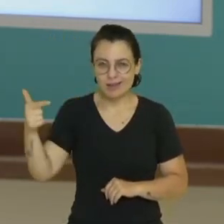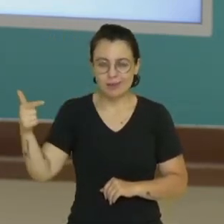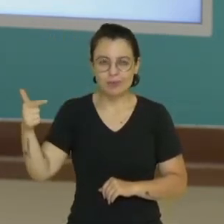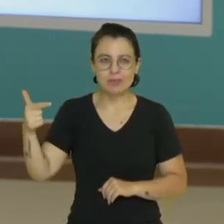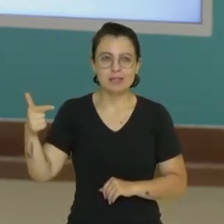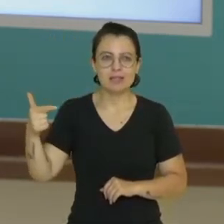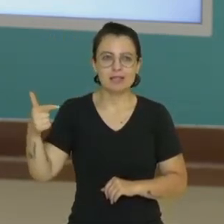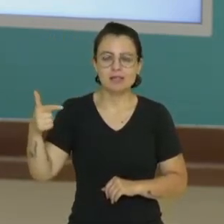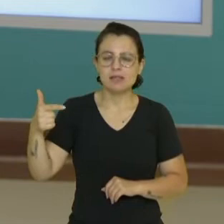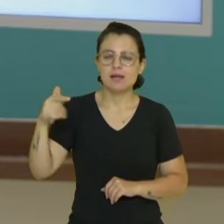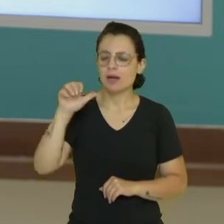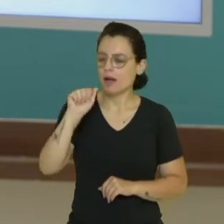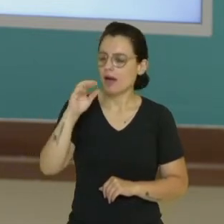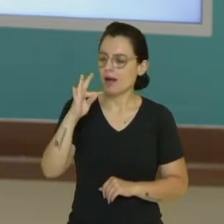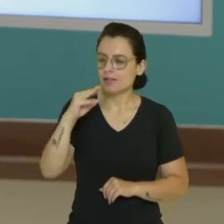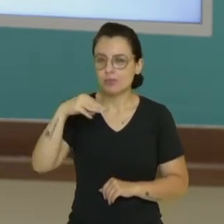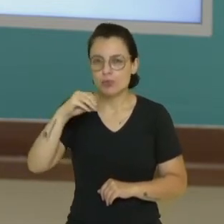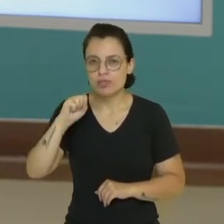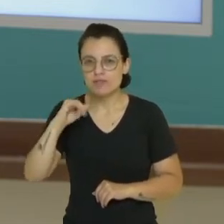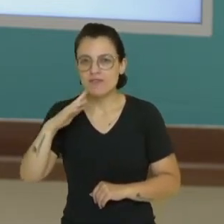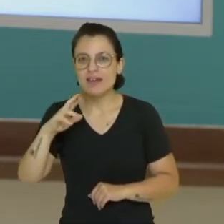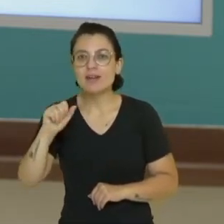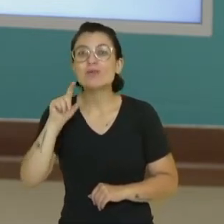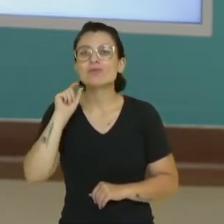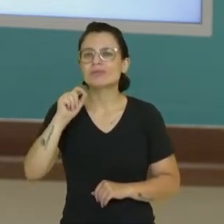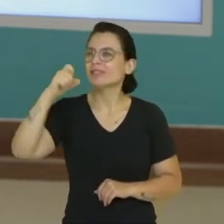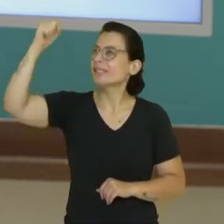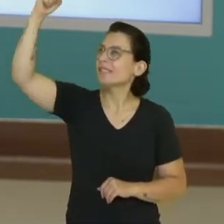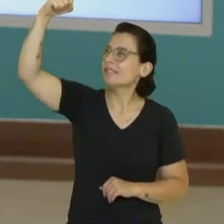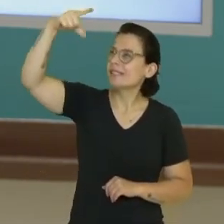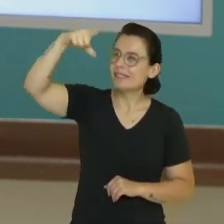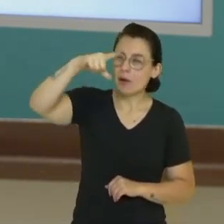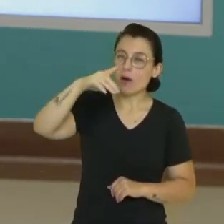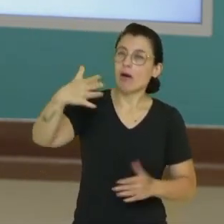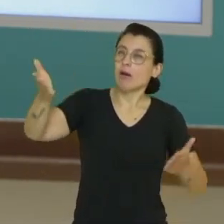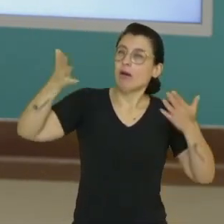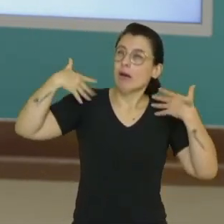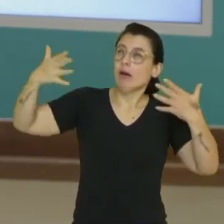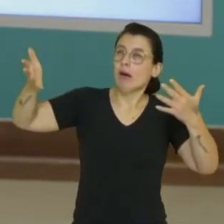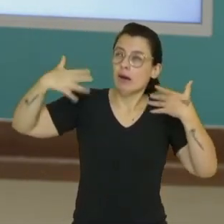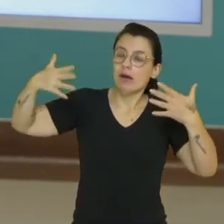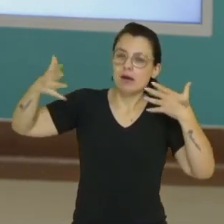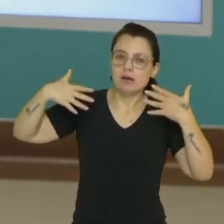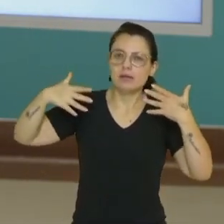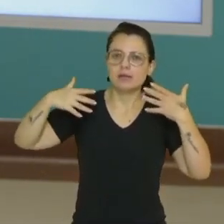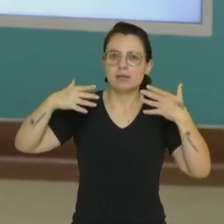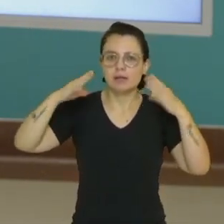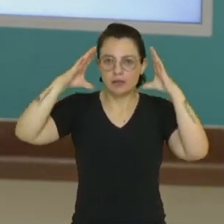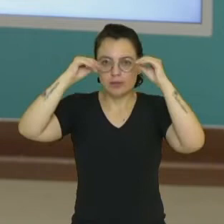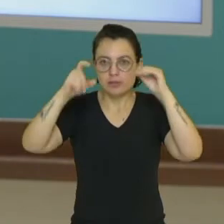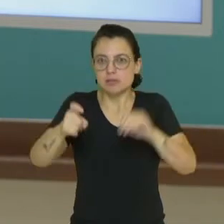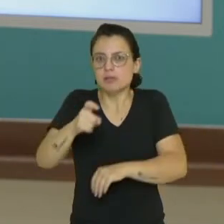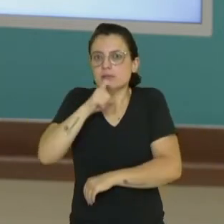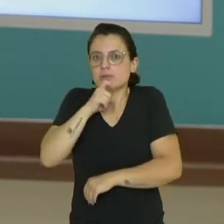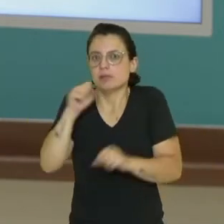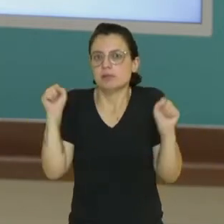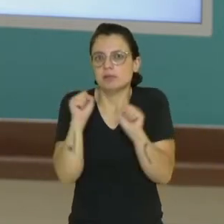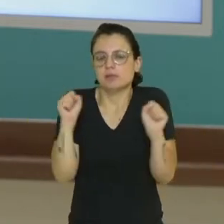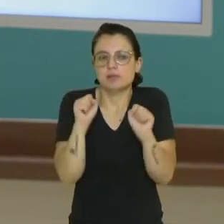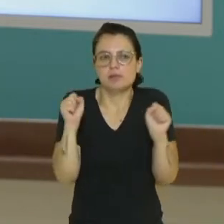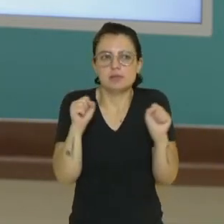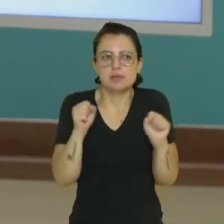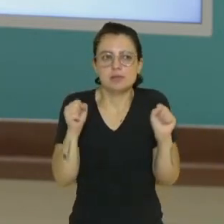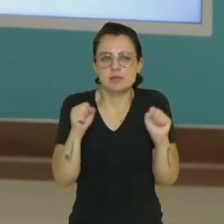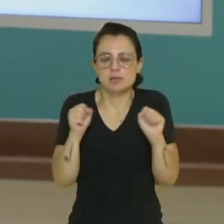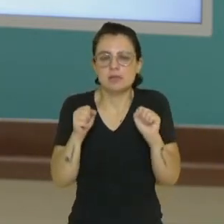se não tivesse a nossa atmosfera, a temperatura do planeta era muito quente de dia e muito fria à noite. É verdade! Os